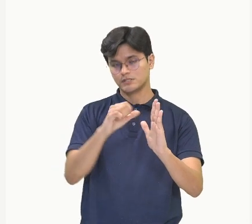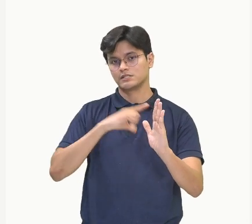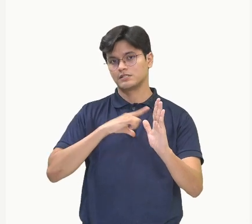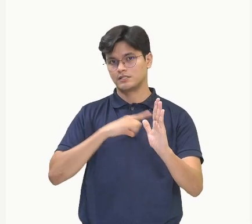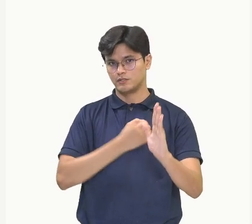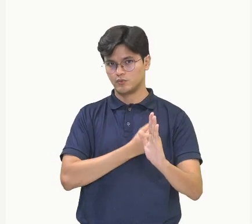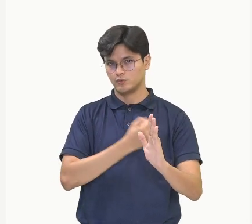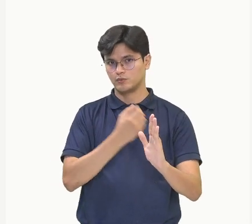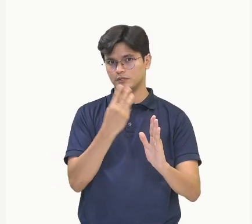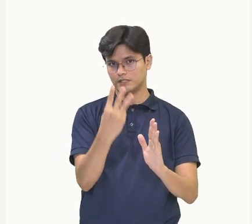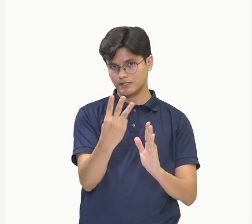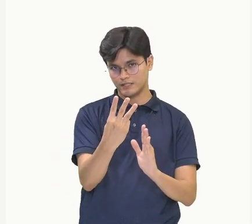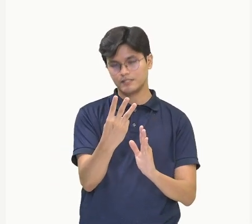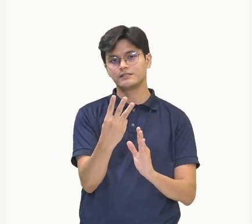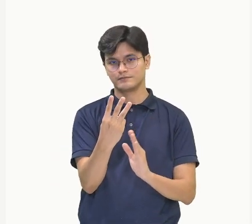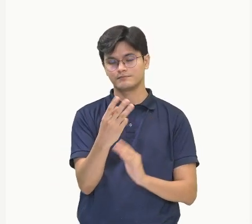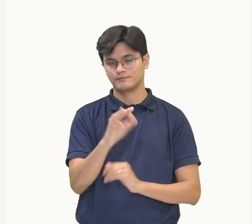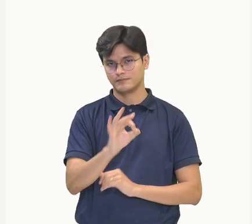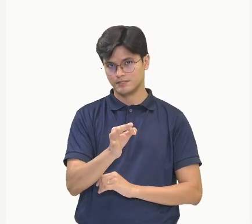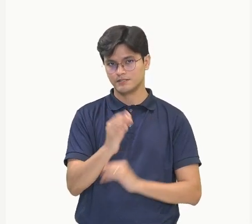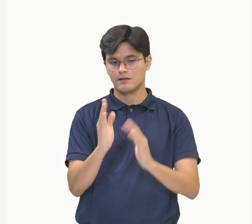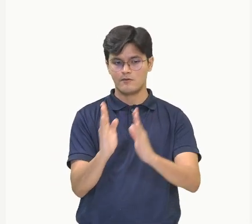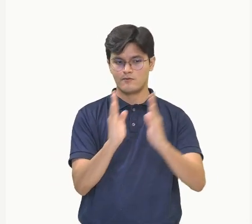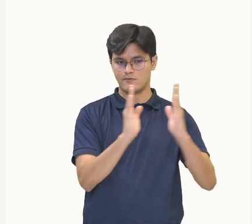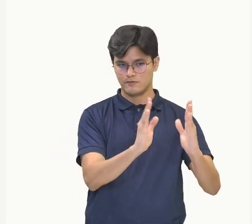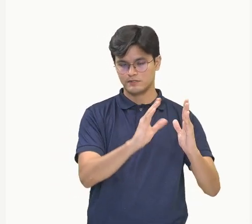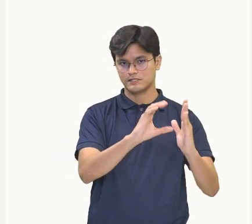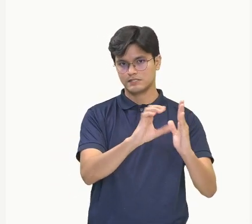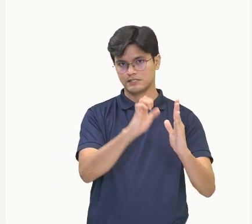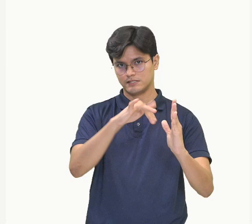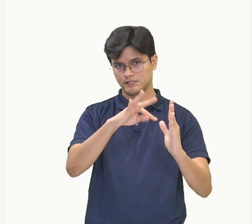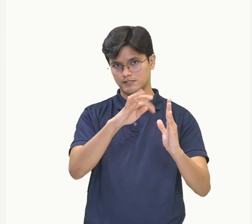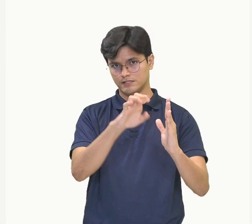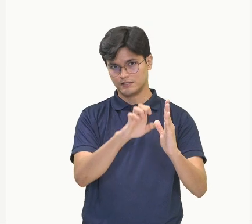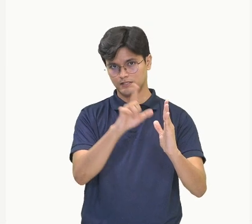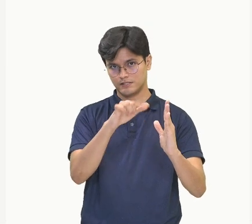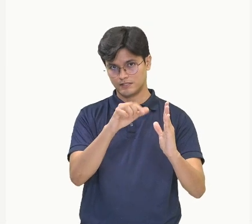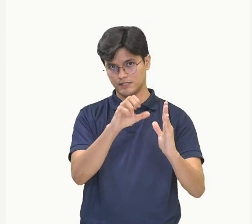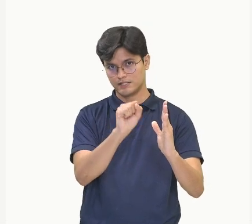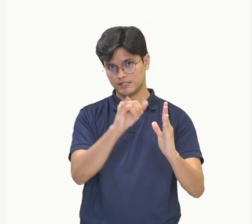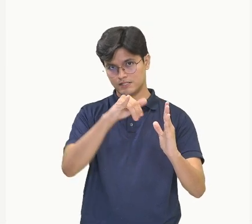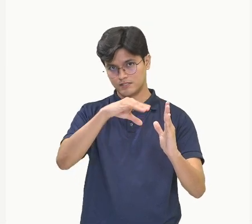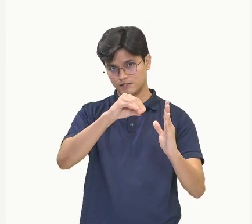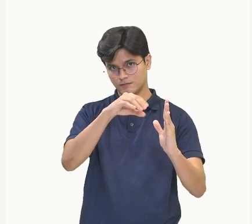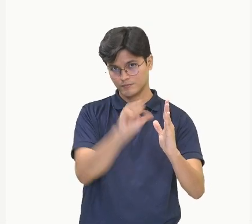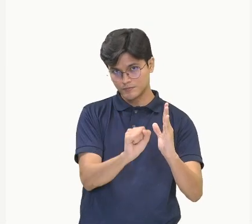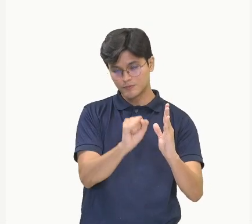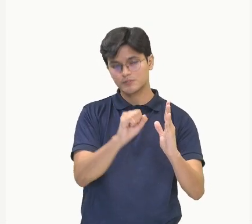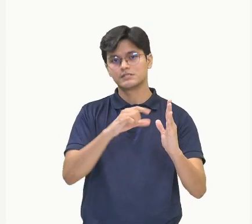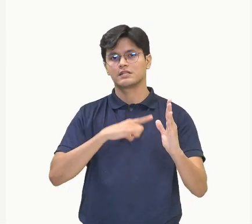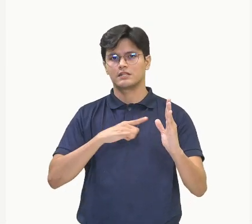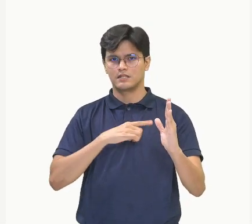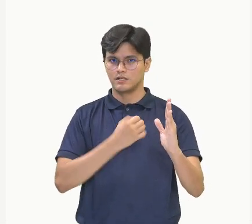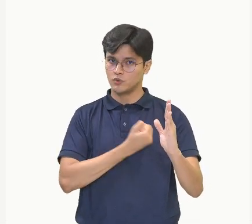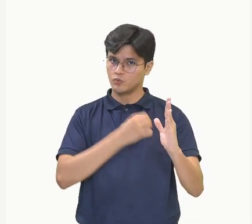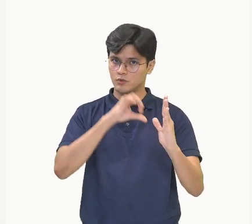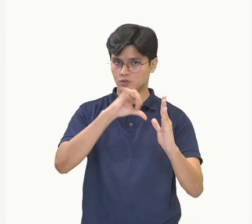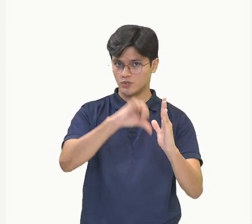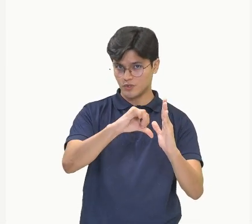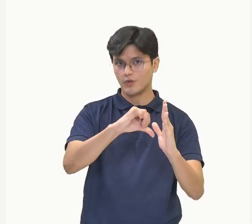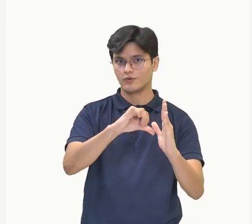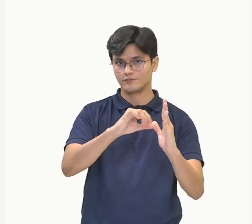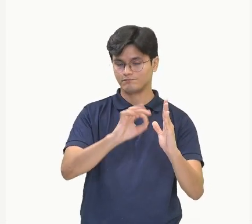Na casa dos centésimos, eu tenho 9 centésimos. Então, 9 centésimos.